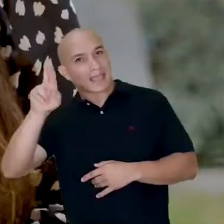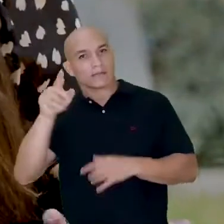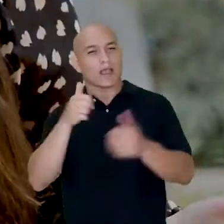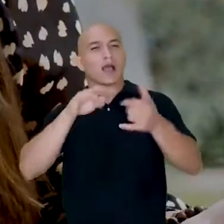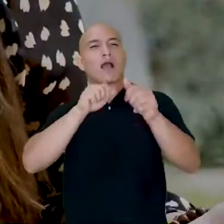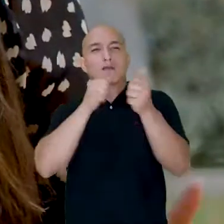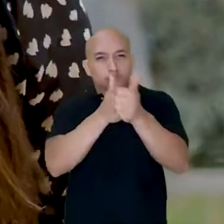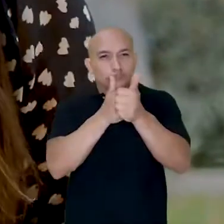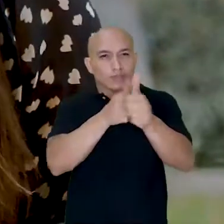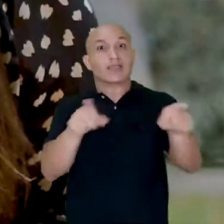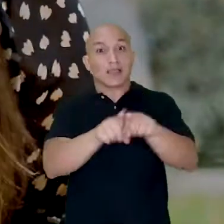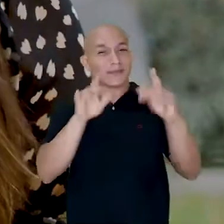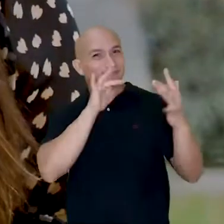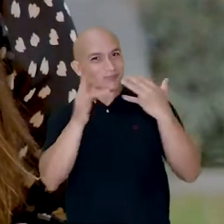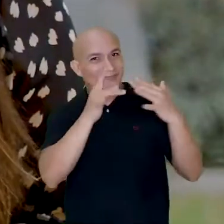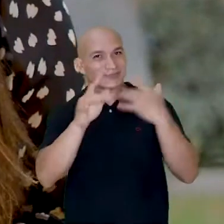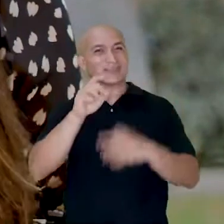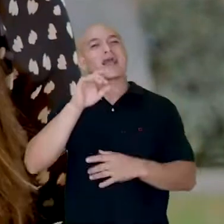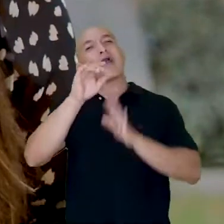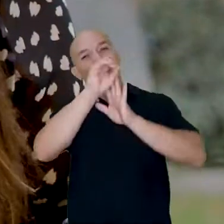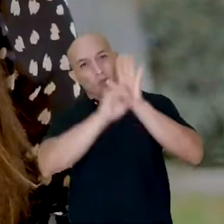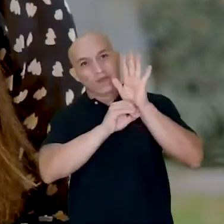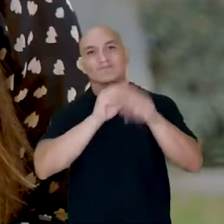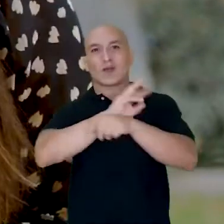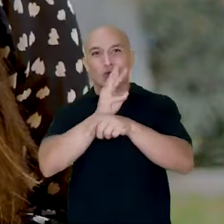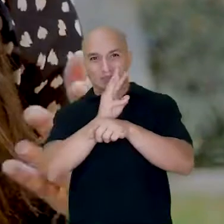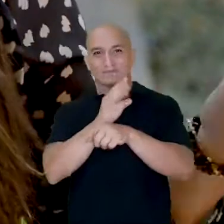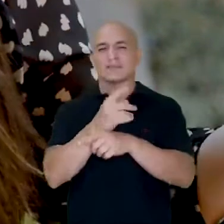oema.br. Acompanhe também pelas nossas redes sociais,